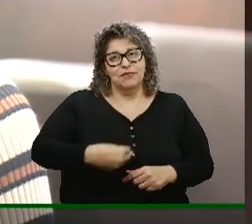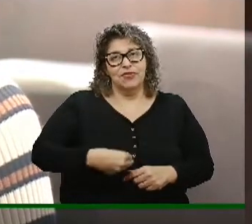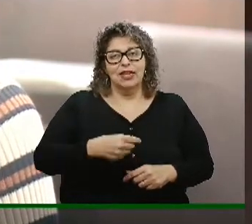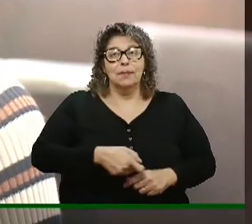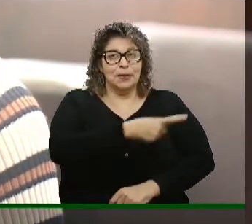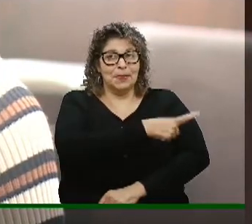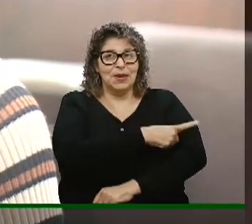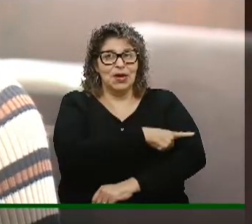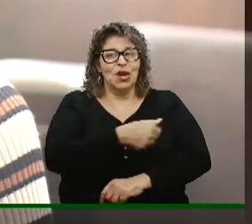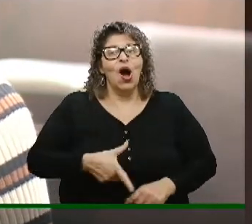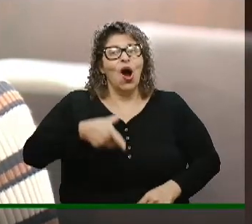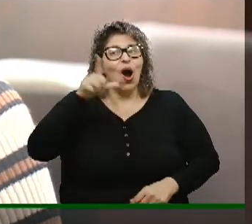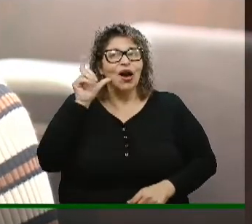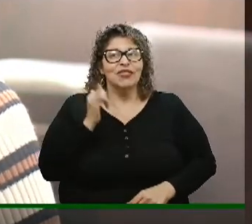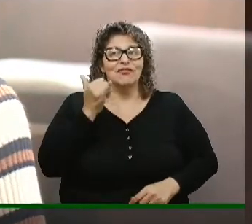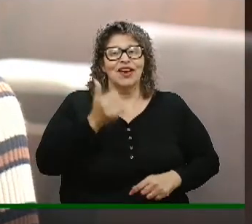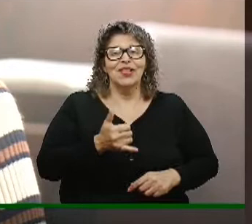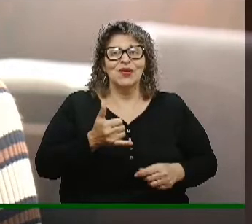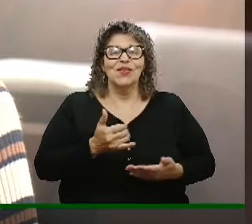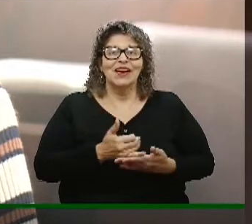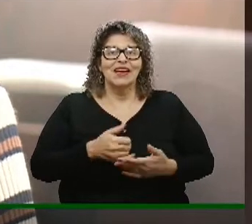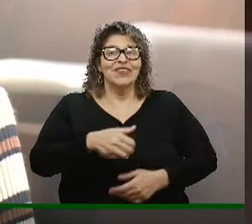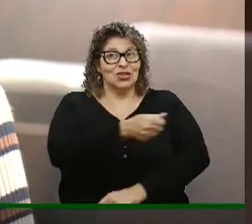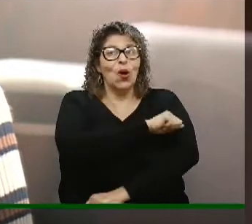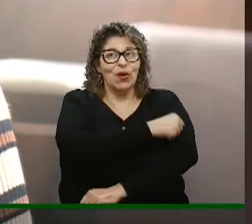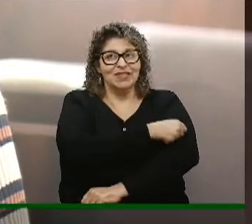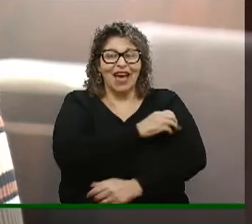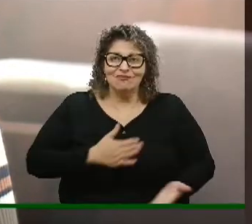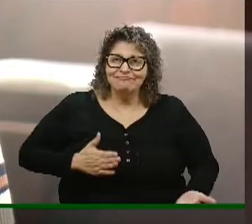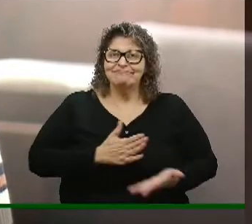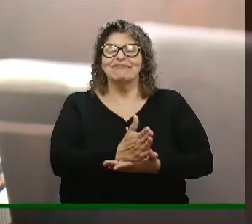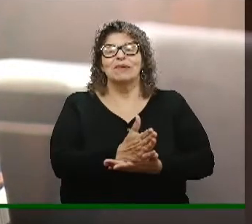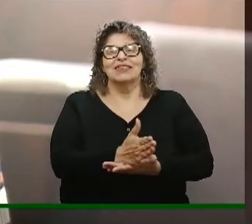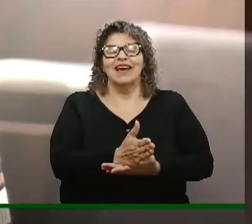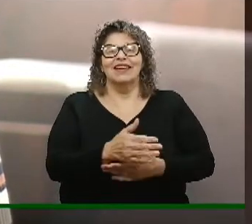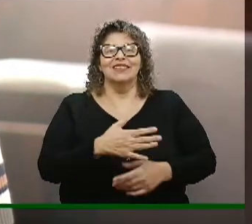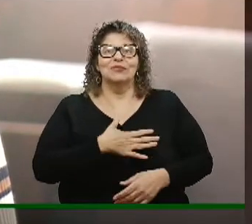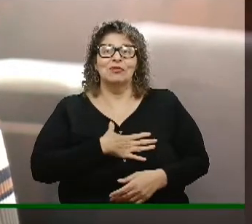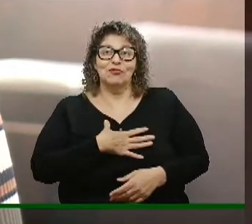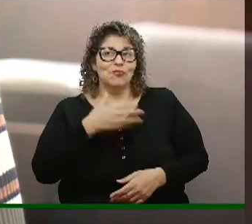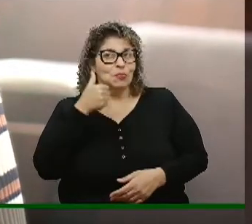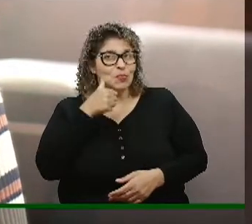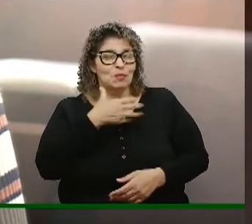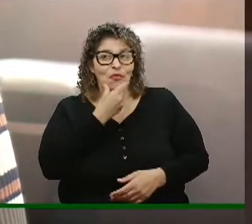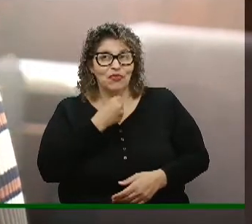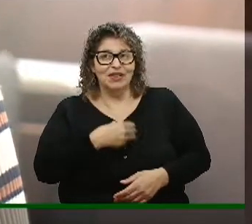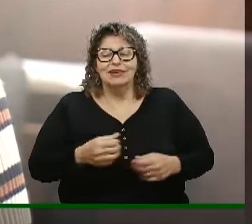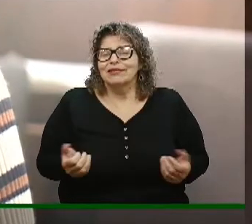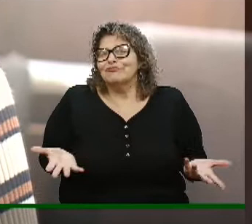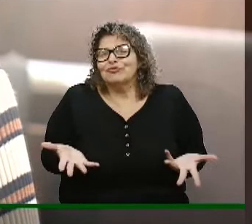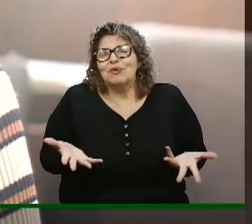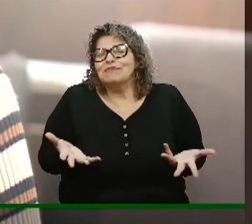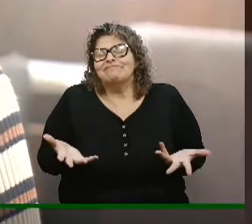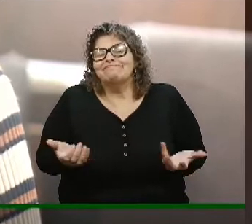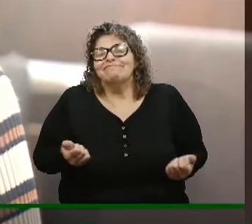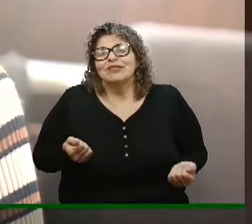o meu filho ontem pôde chegar em casa e dizer que completou, o 8º ano está passado. E cada vez admiro mais,